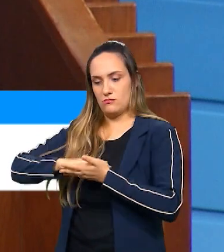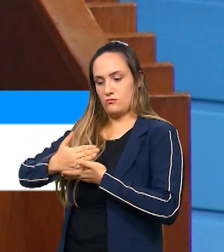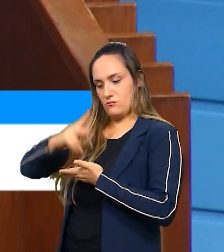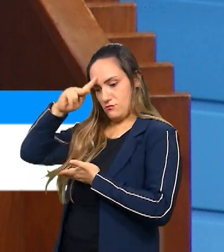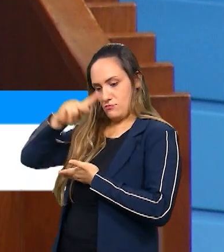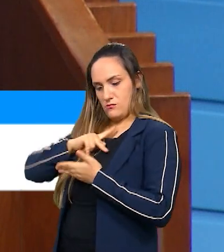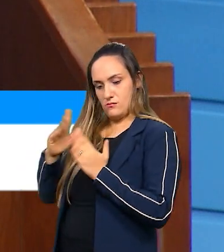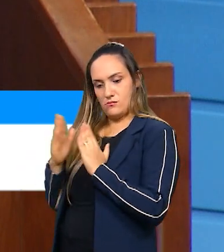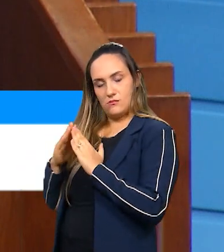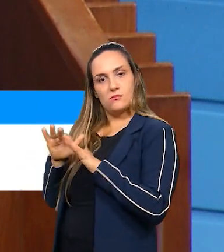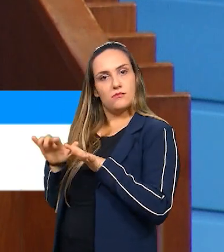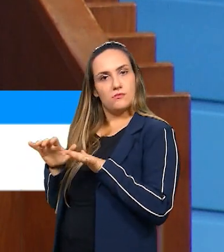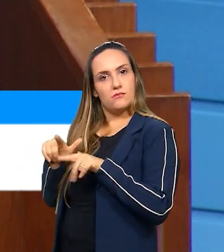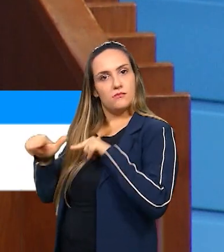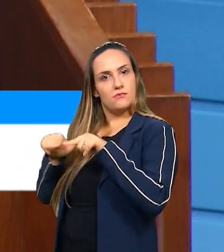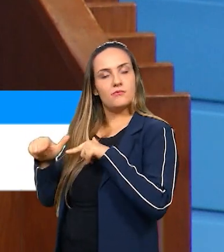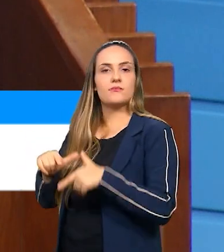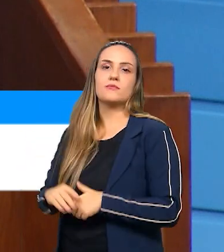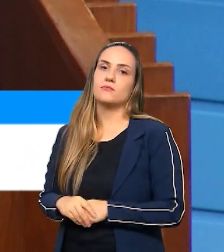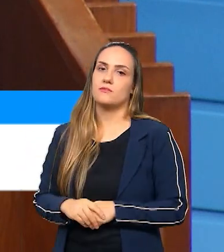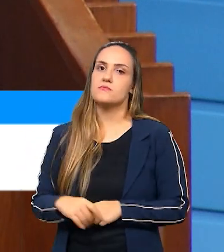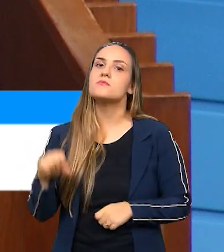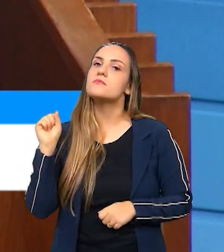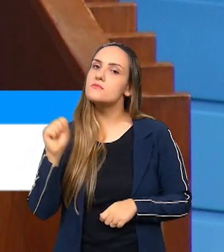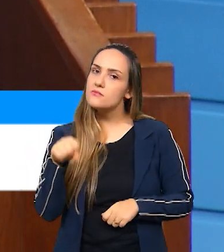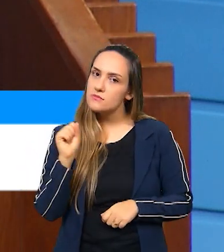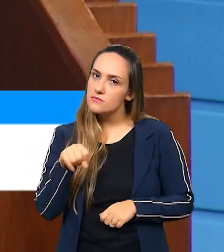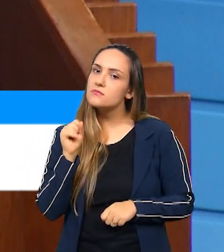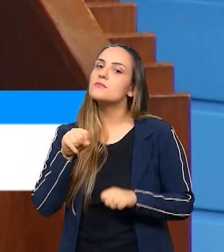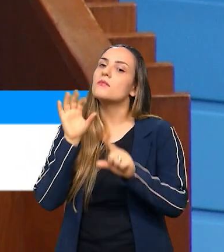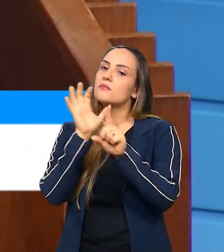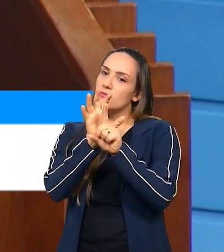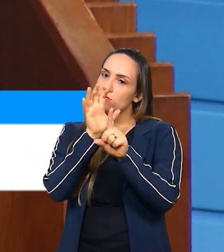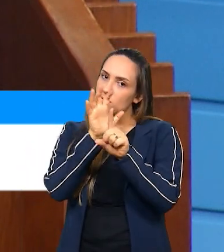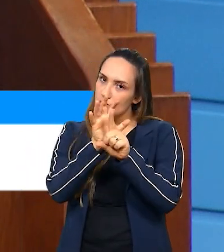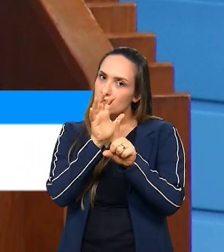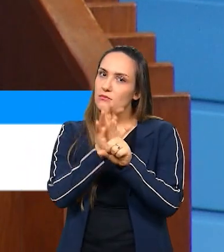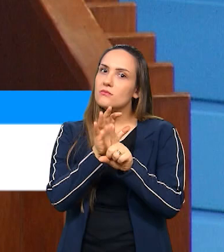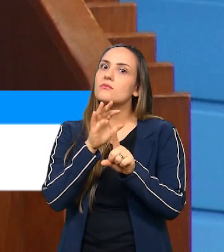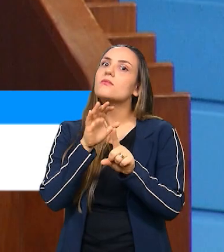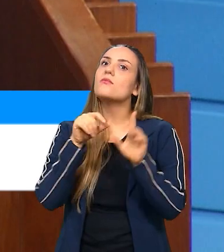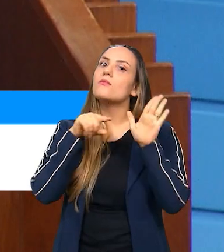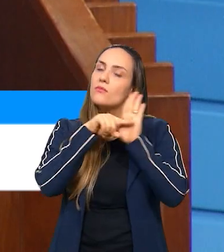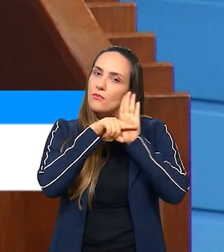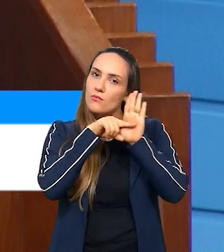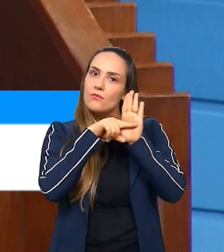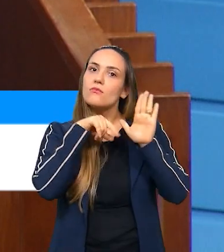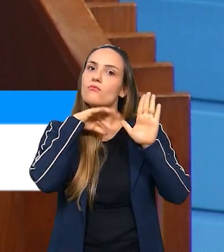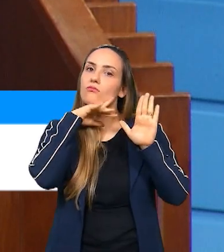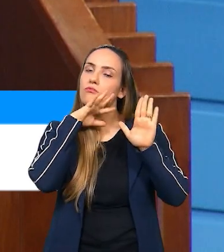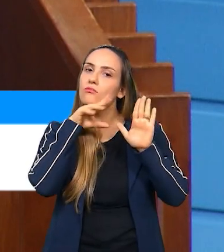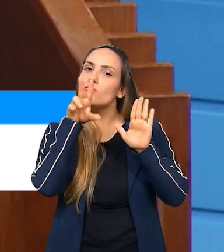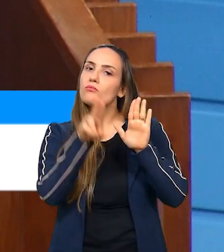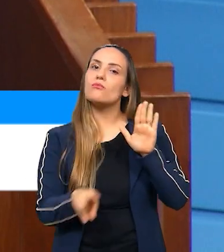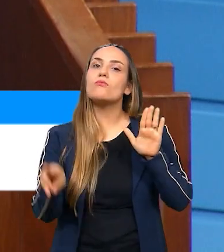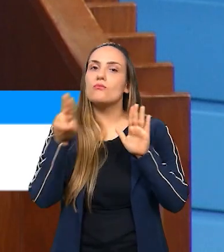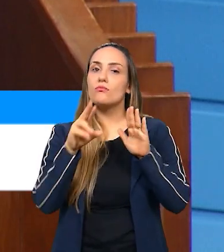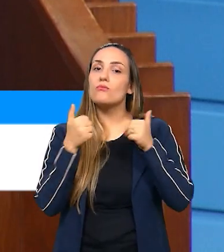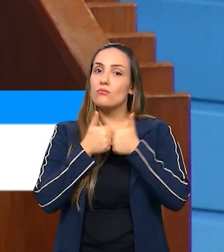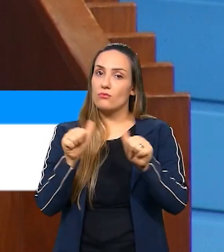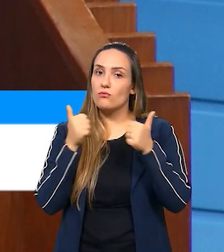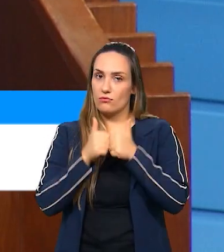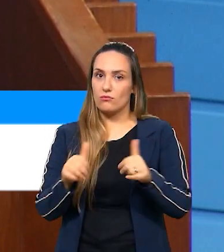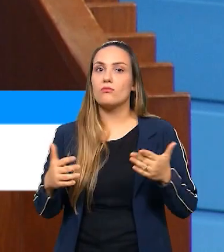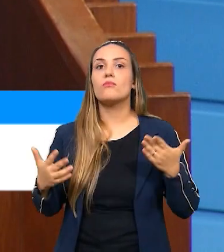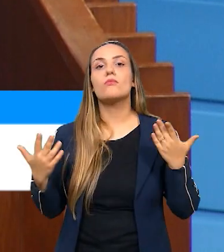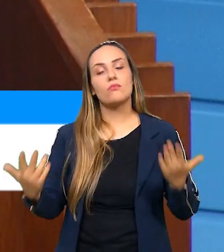teletrabalho. E isso, todos os números mostram que teve um impacto negativo em termos